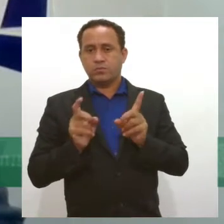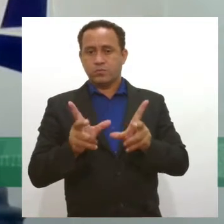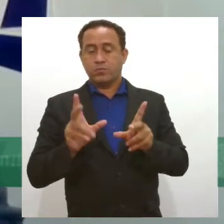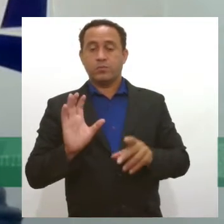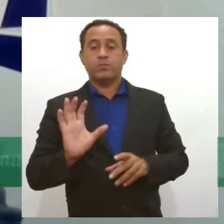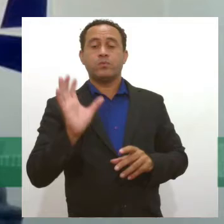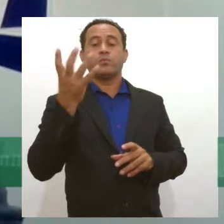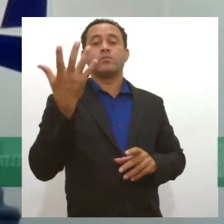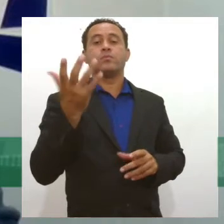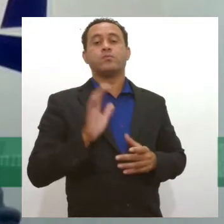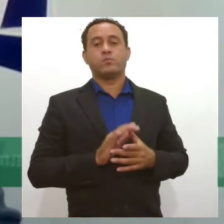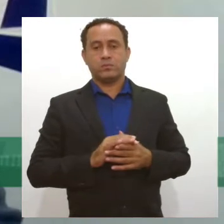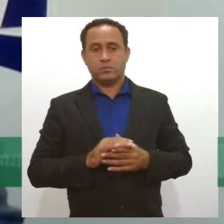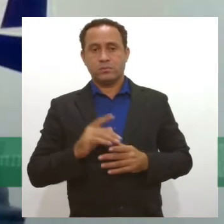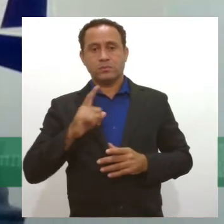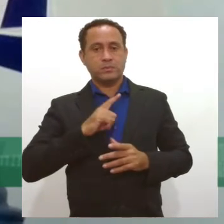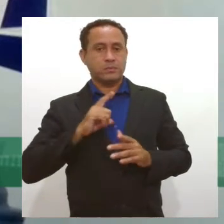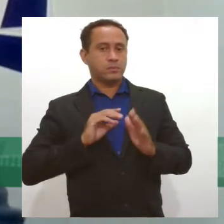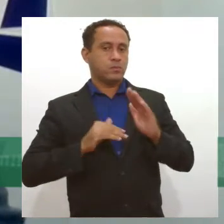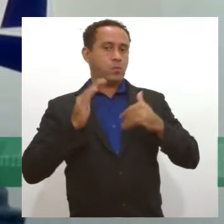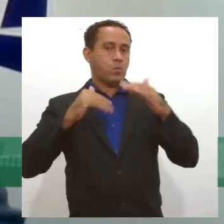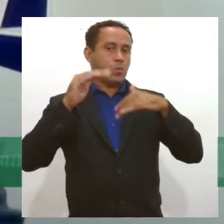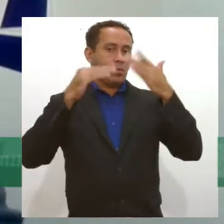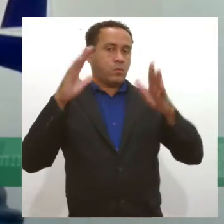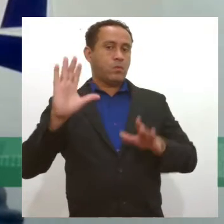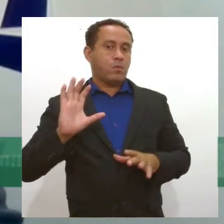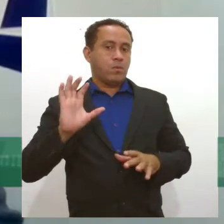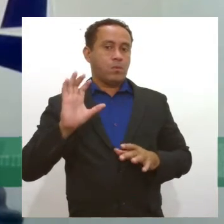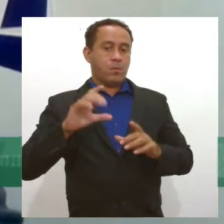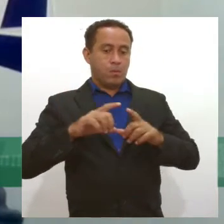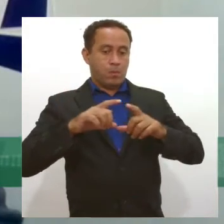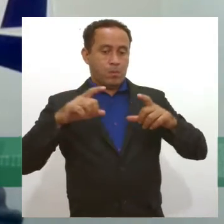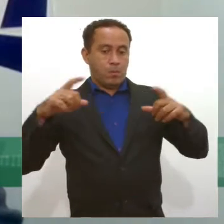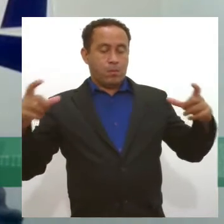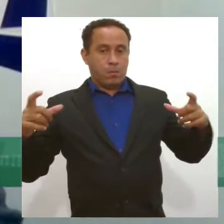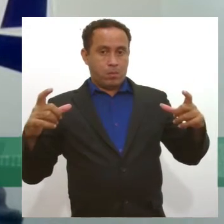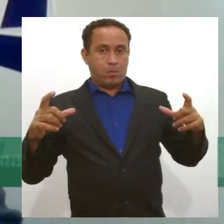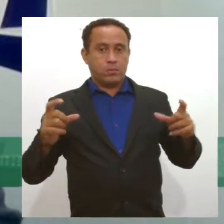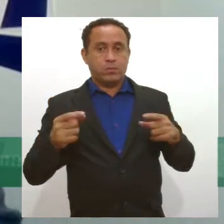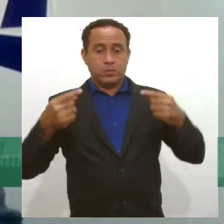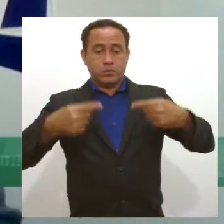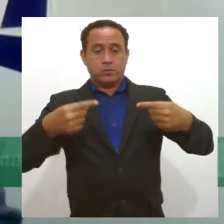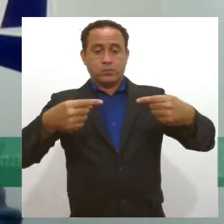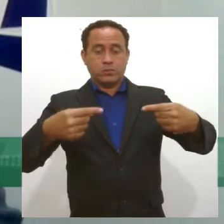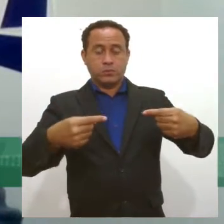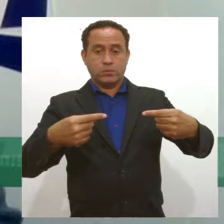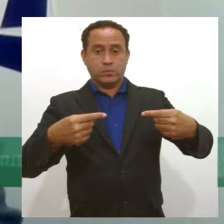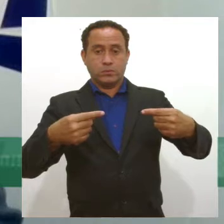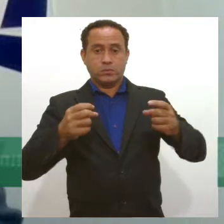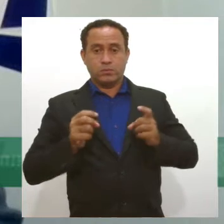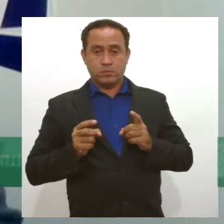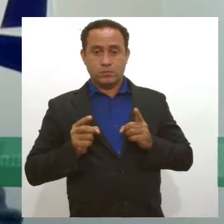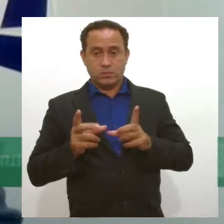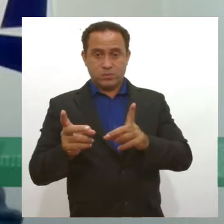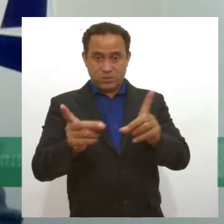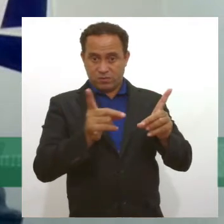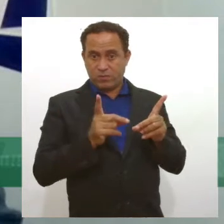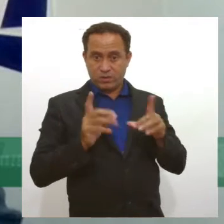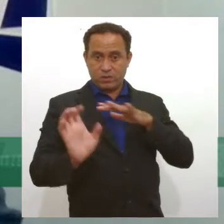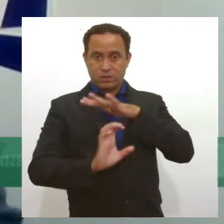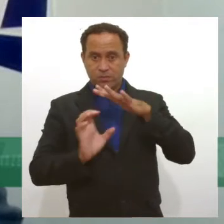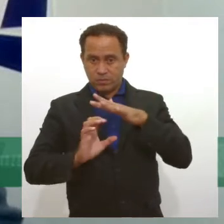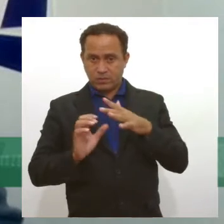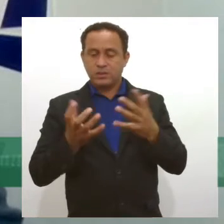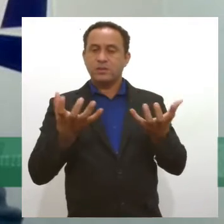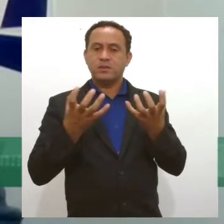acontecendo. Existe um crescimento muito grande dessas empresas, onde o mercado, que é especulativo, ele tem interesse de se